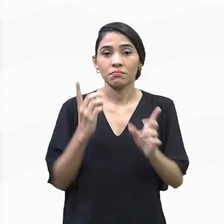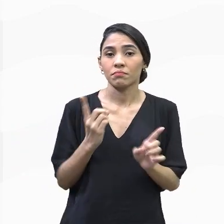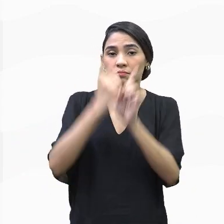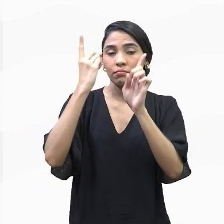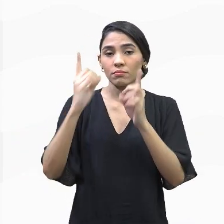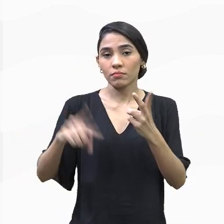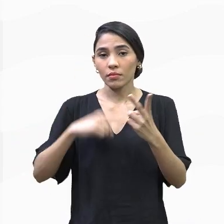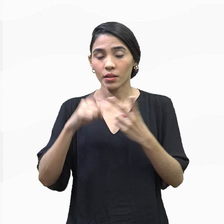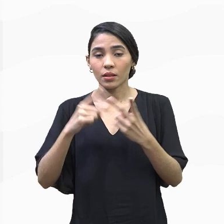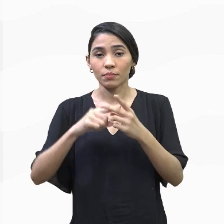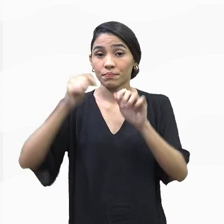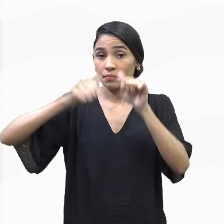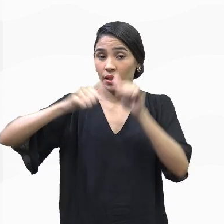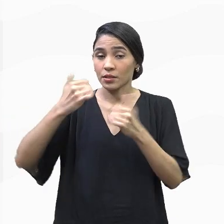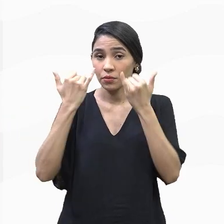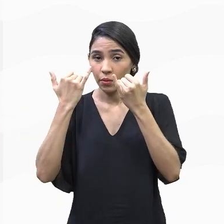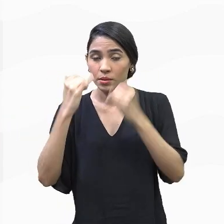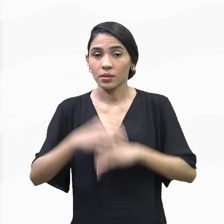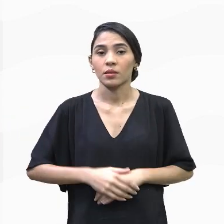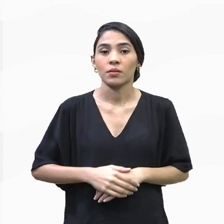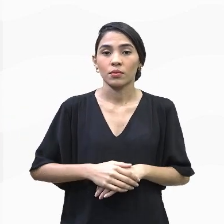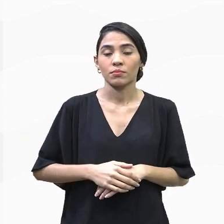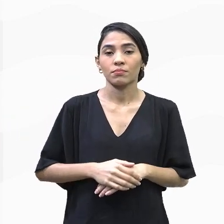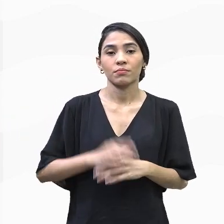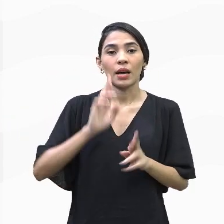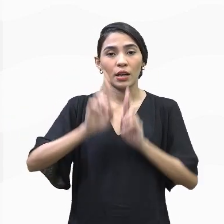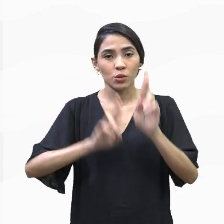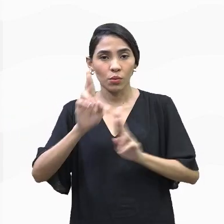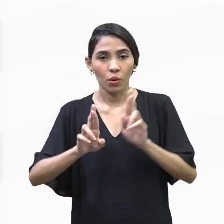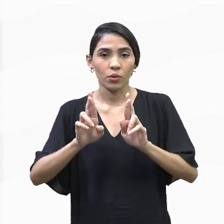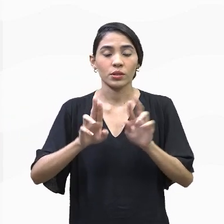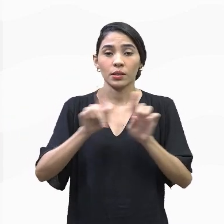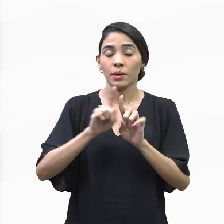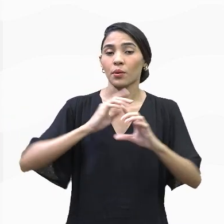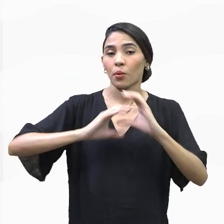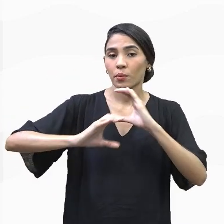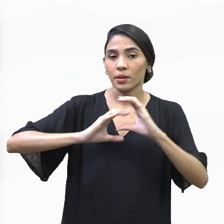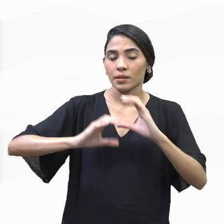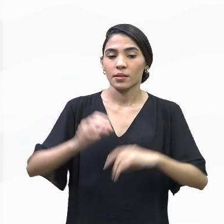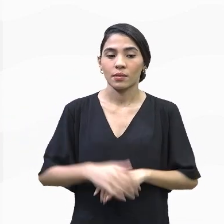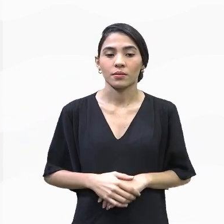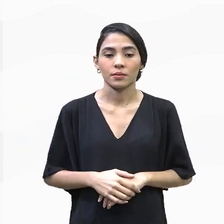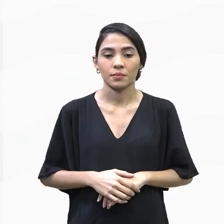descoberta, interpretação, diagnóstico, comunicação,